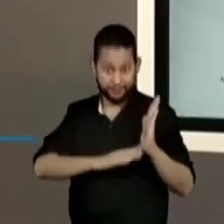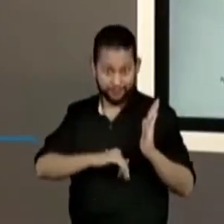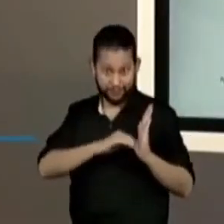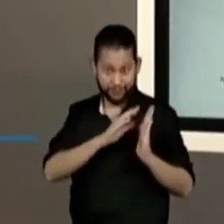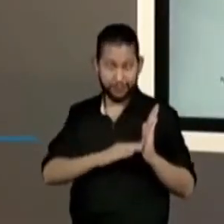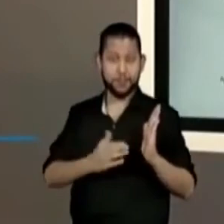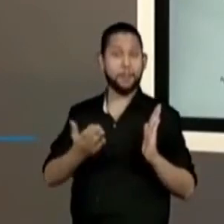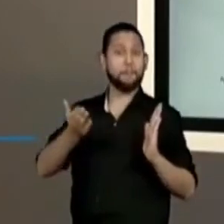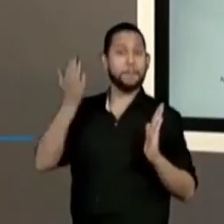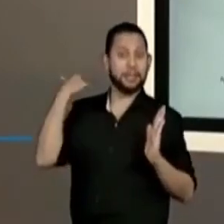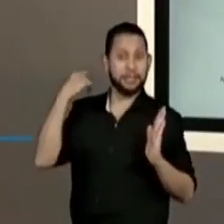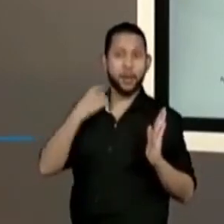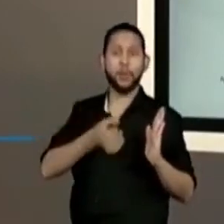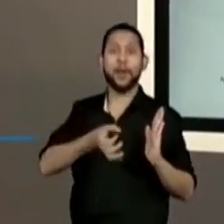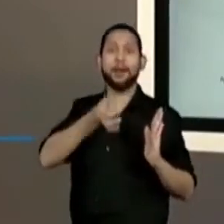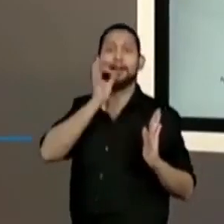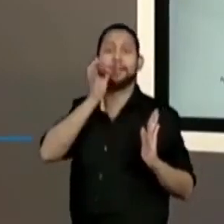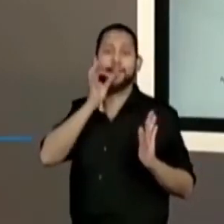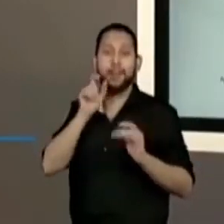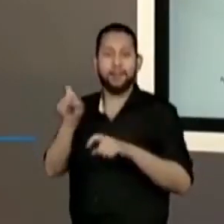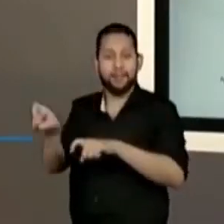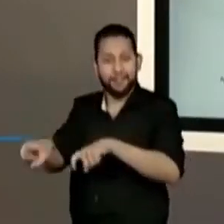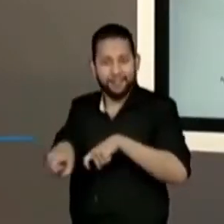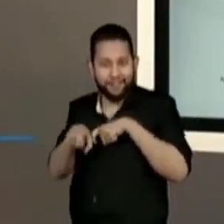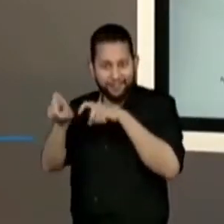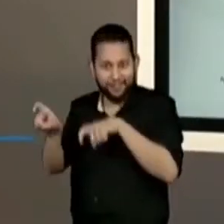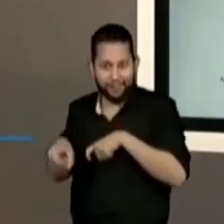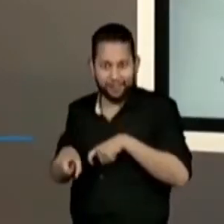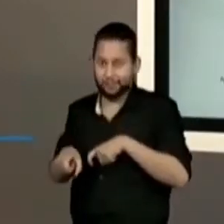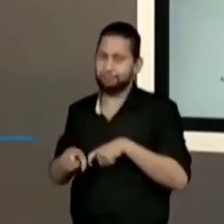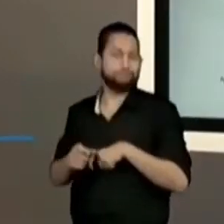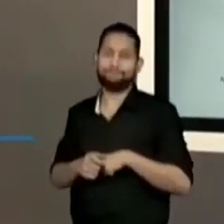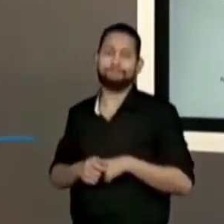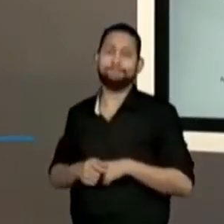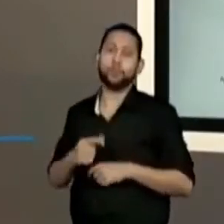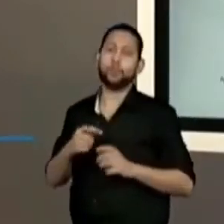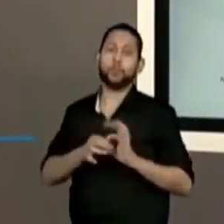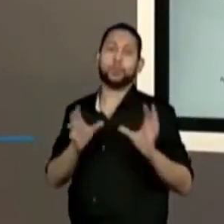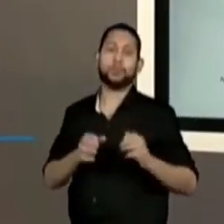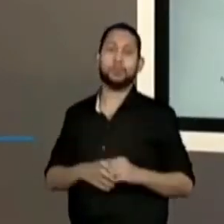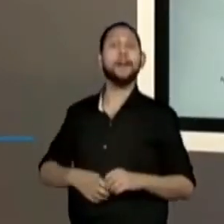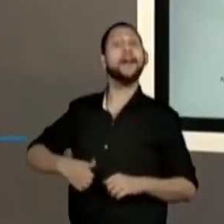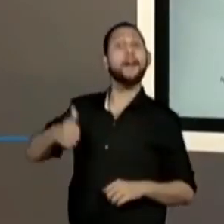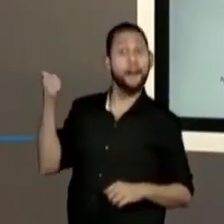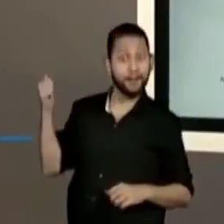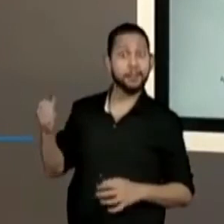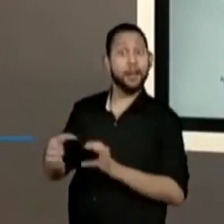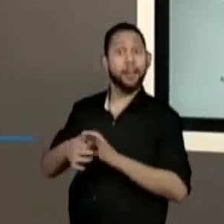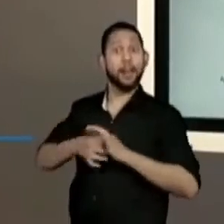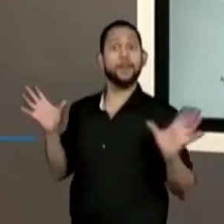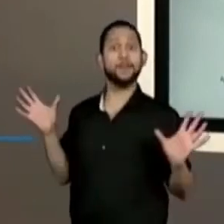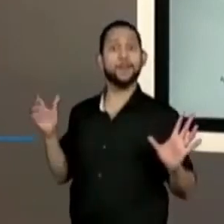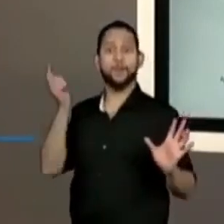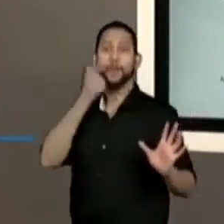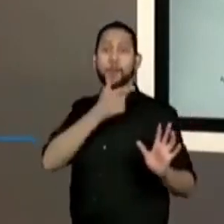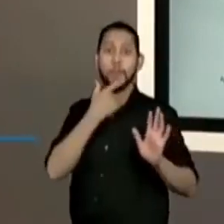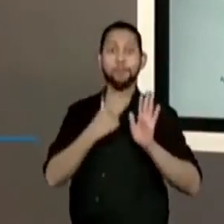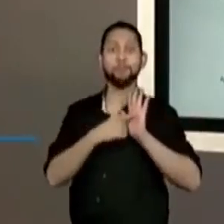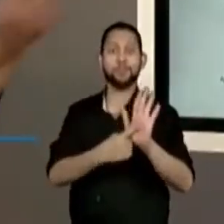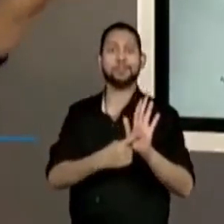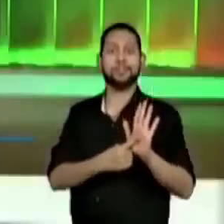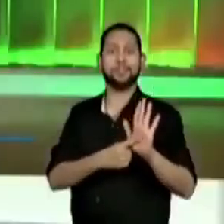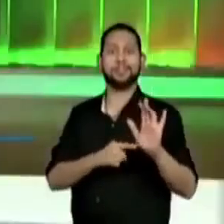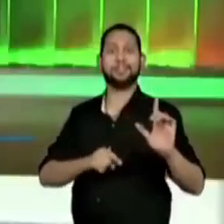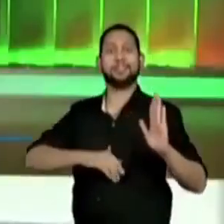de café mas esta obra passei ao Crepúsculo essa eu tive autorização e eu vou mostrar para